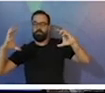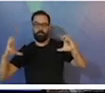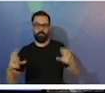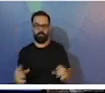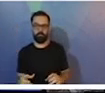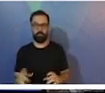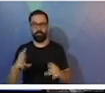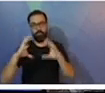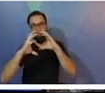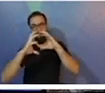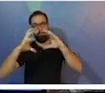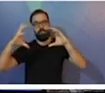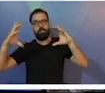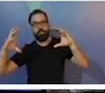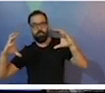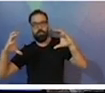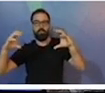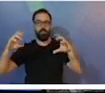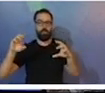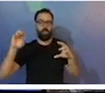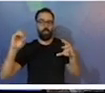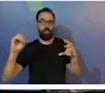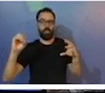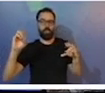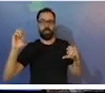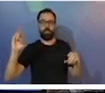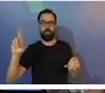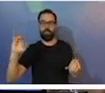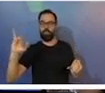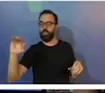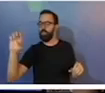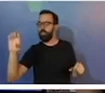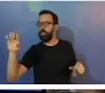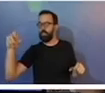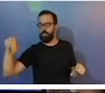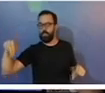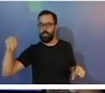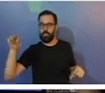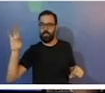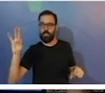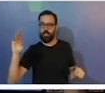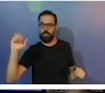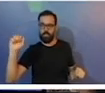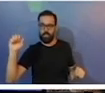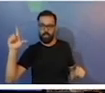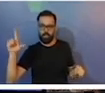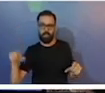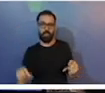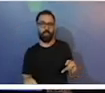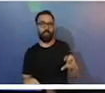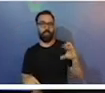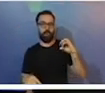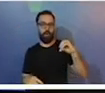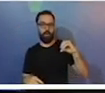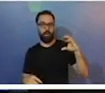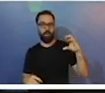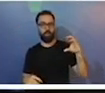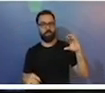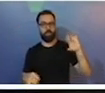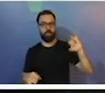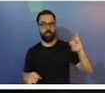Hemisfério oriental a leste, hemisfério ocidental a oeste. Deu para